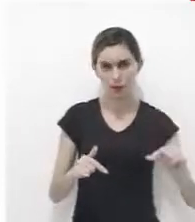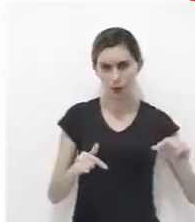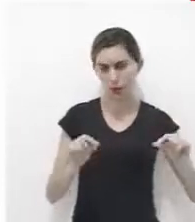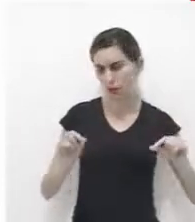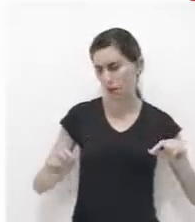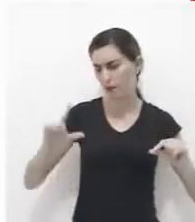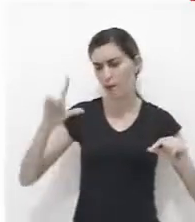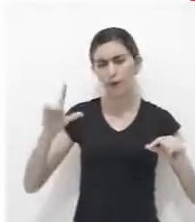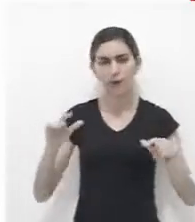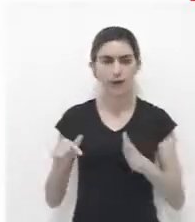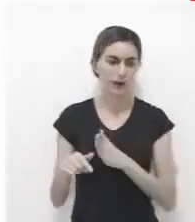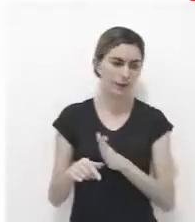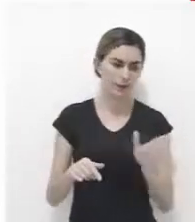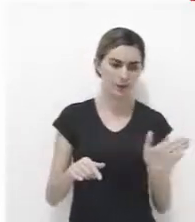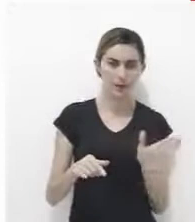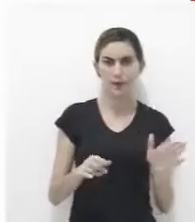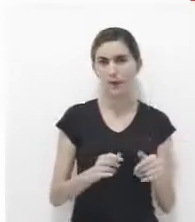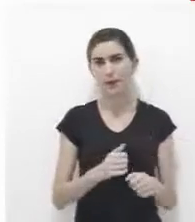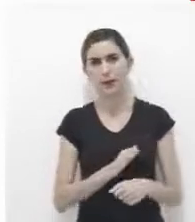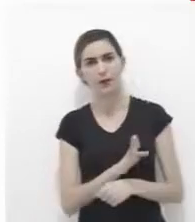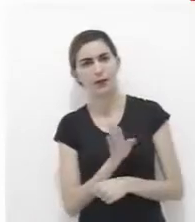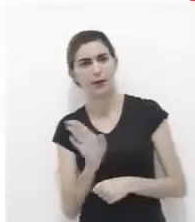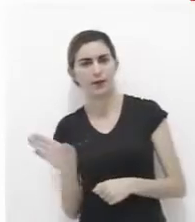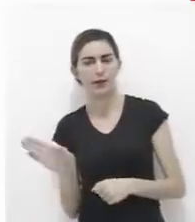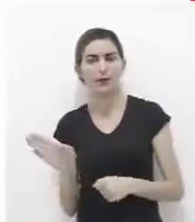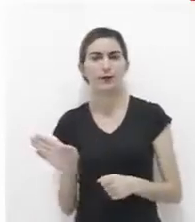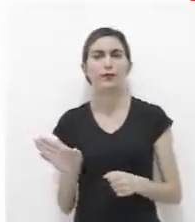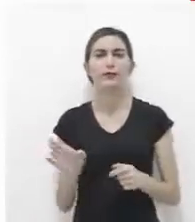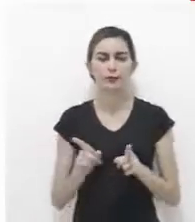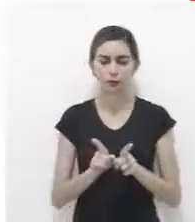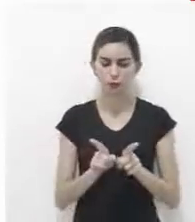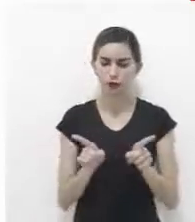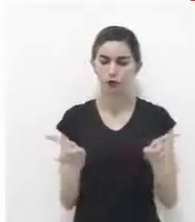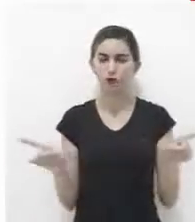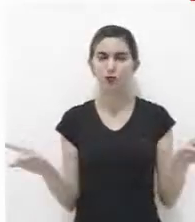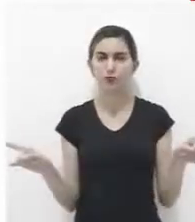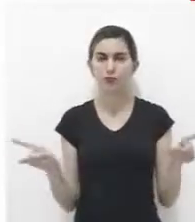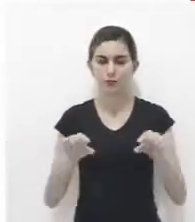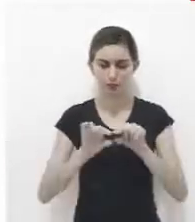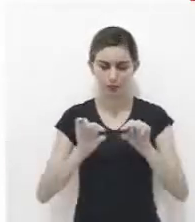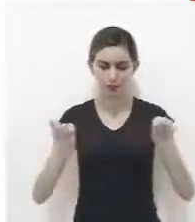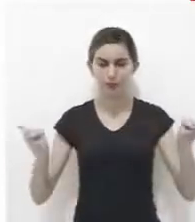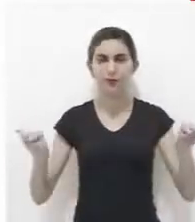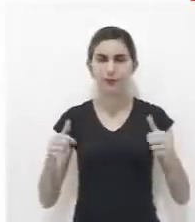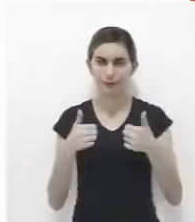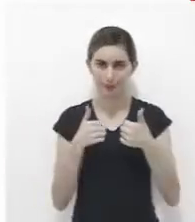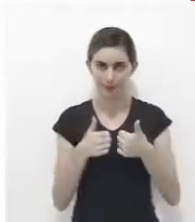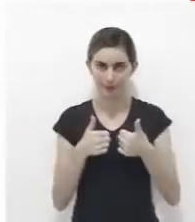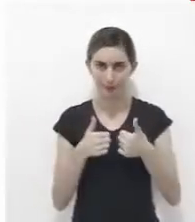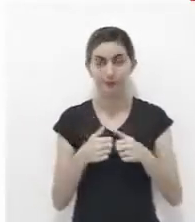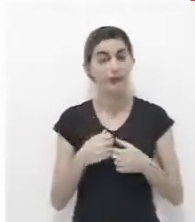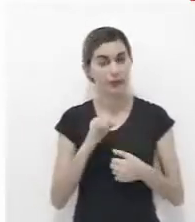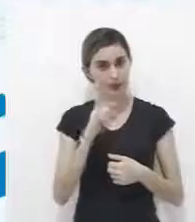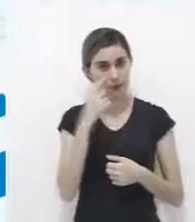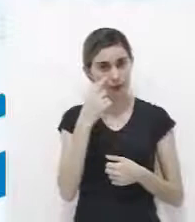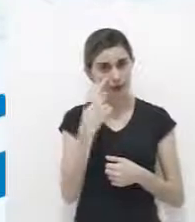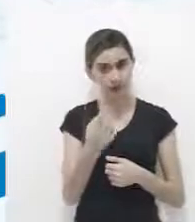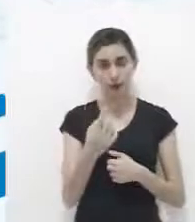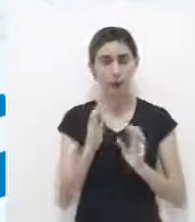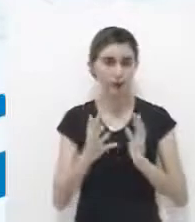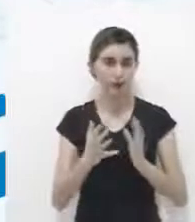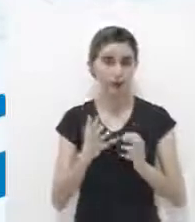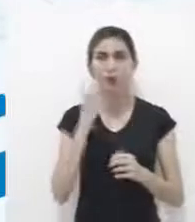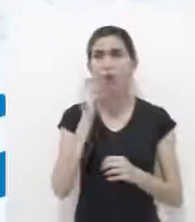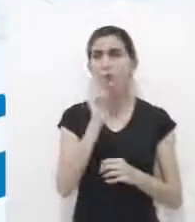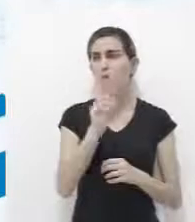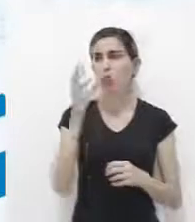menor que aponta para a esquerda e o maior que aponta para a direita. Tá joia? Se você